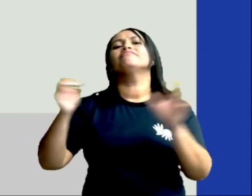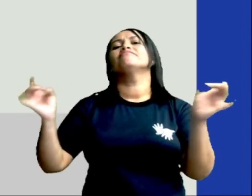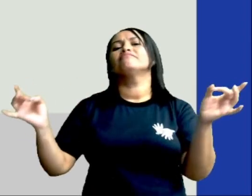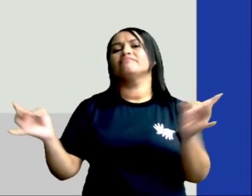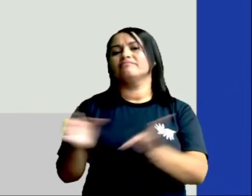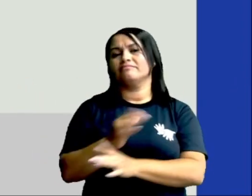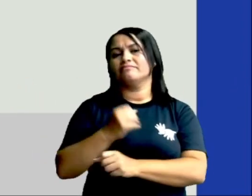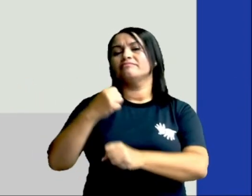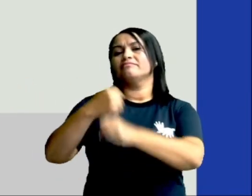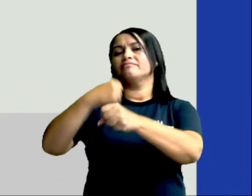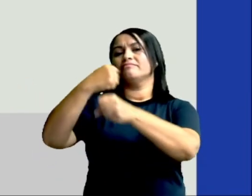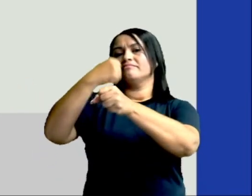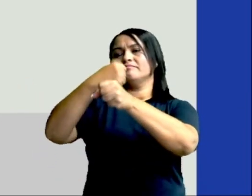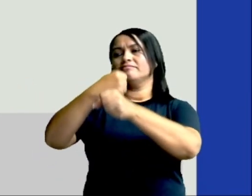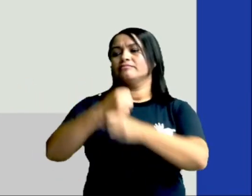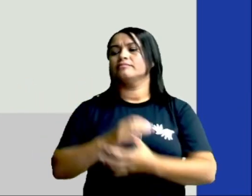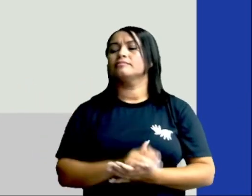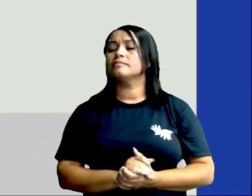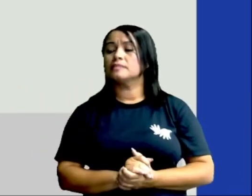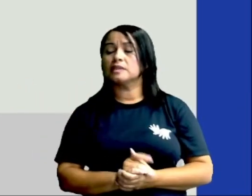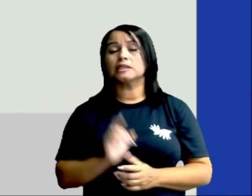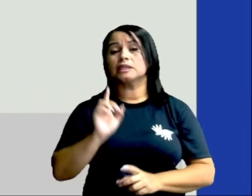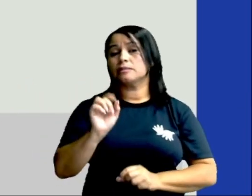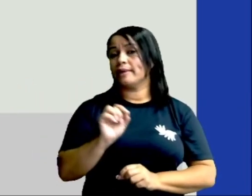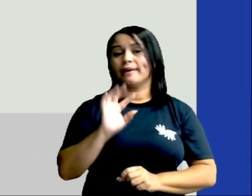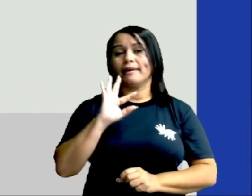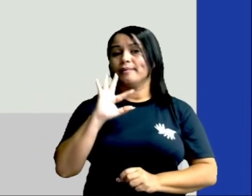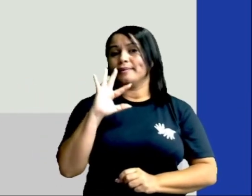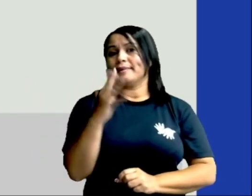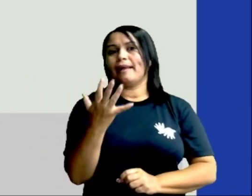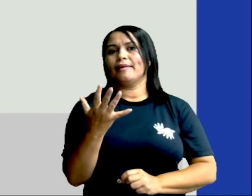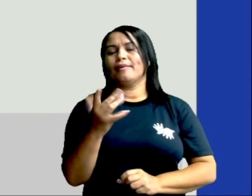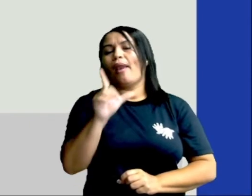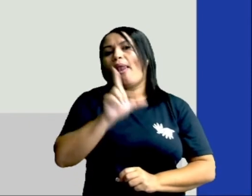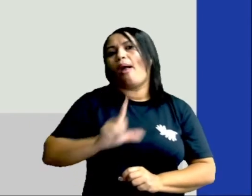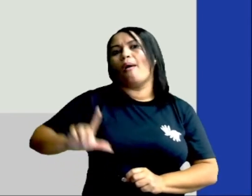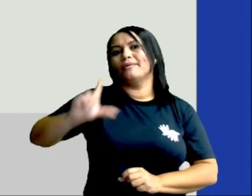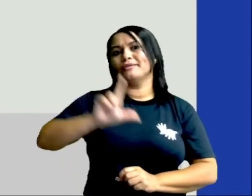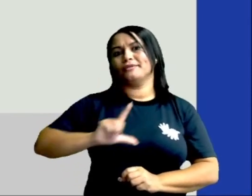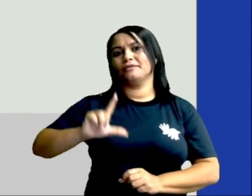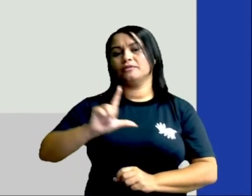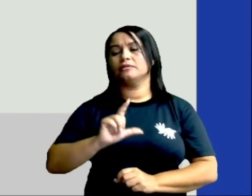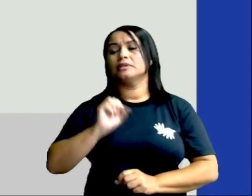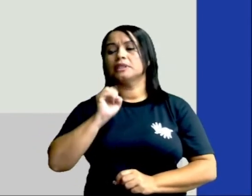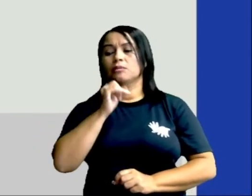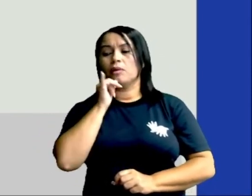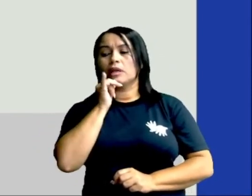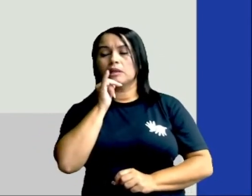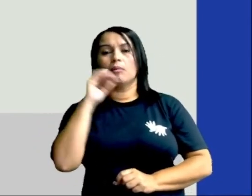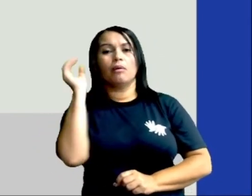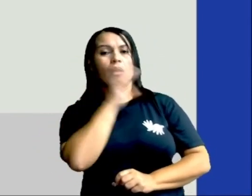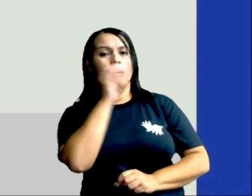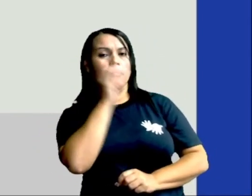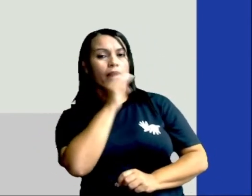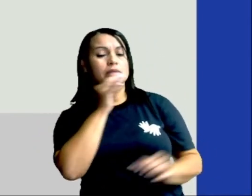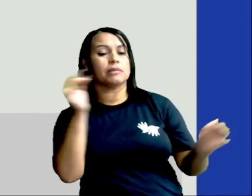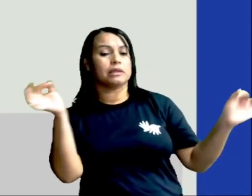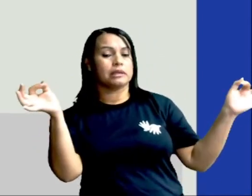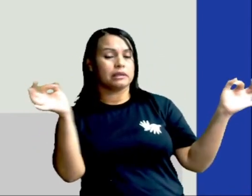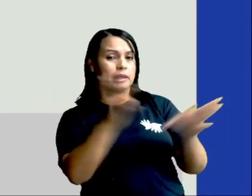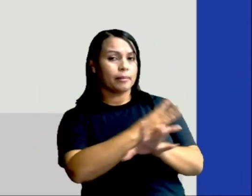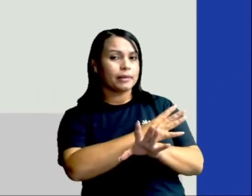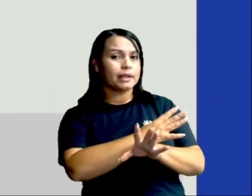a construção, né? Isso é o óbvio, ok? Então, se está com pressa para terminar